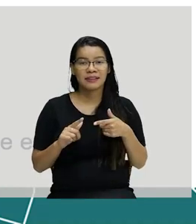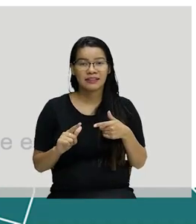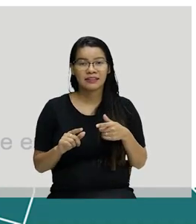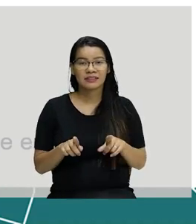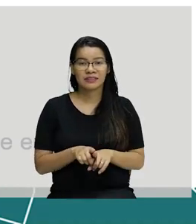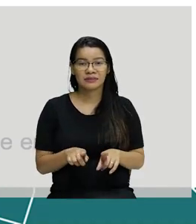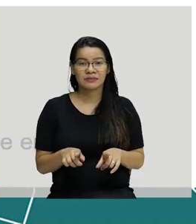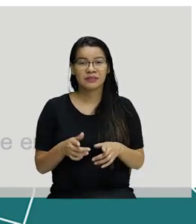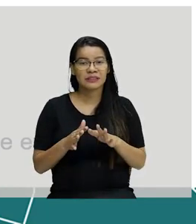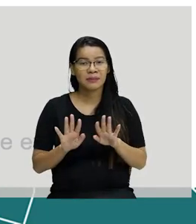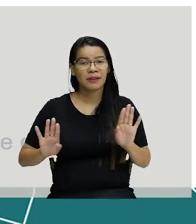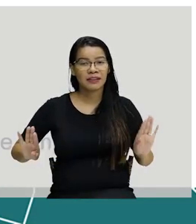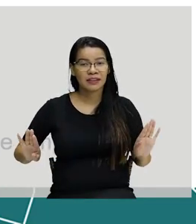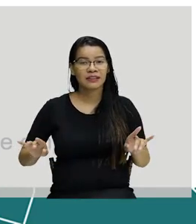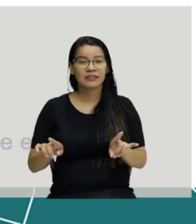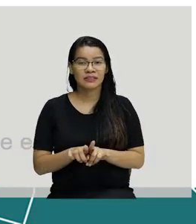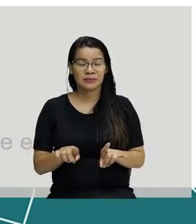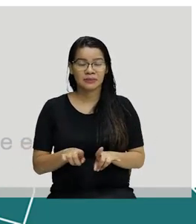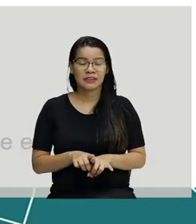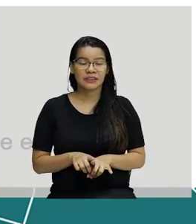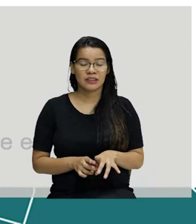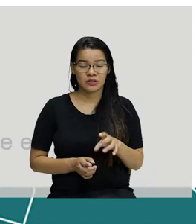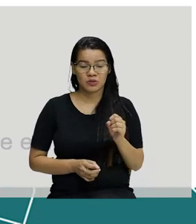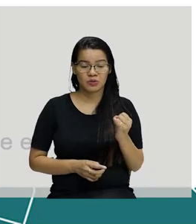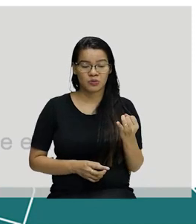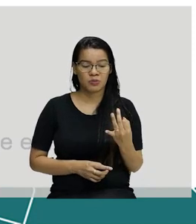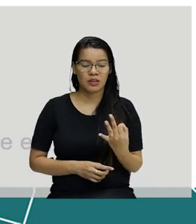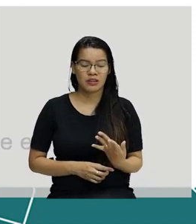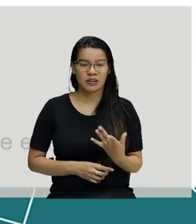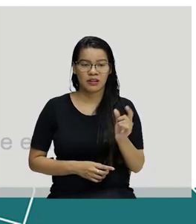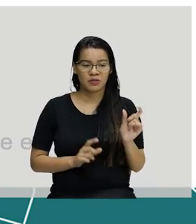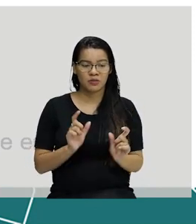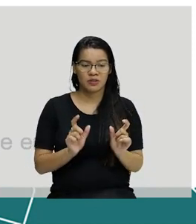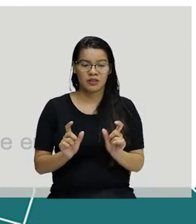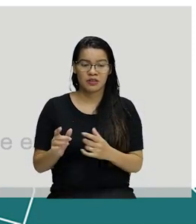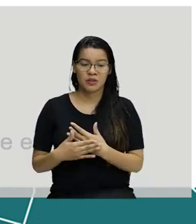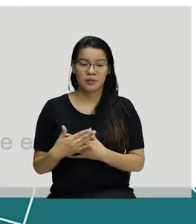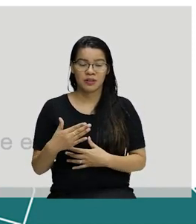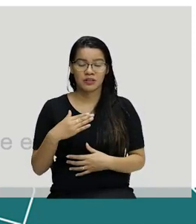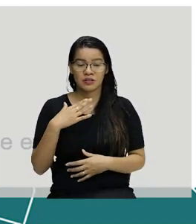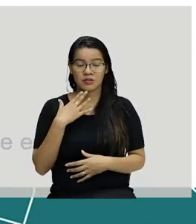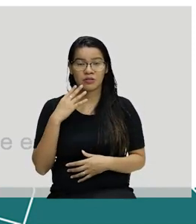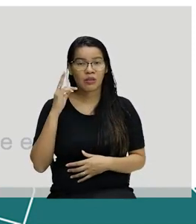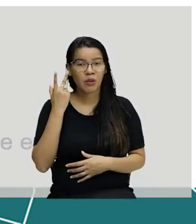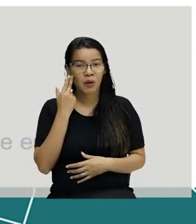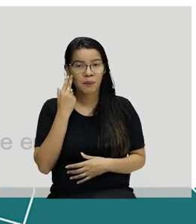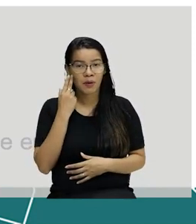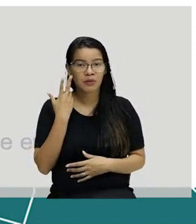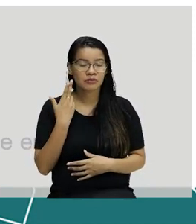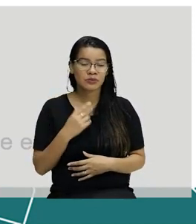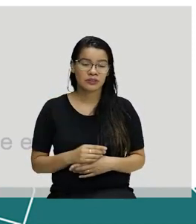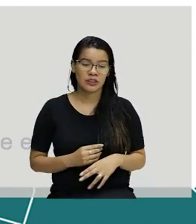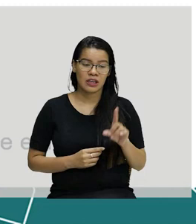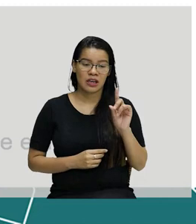que nós mais fazemos do ponto e vírgula é esse e enumerar itens o uso mais comum do ponto e vírgula é na